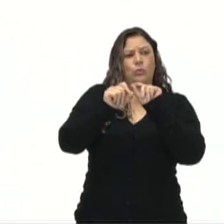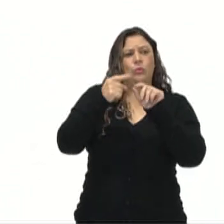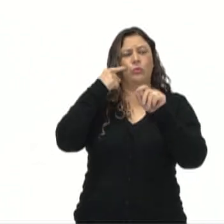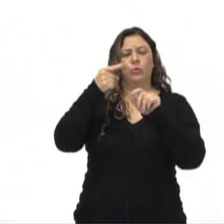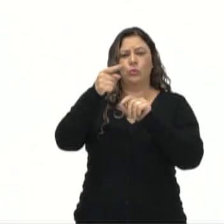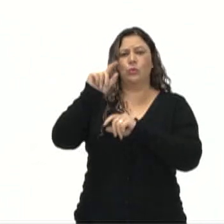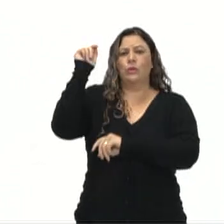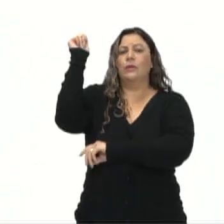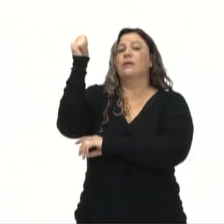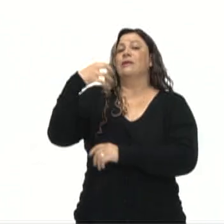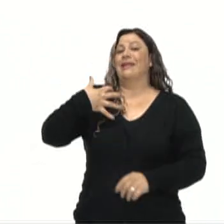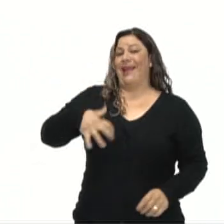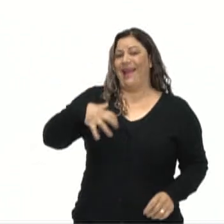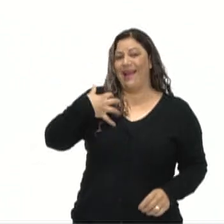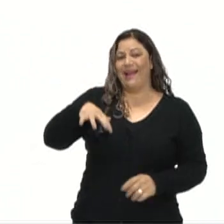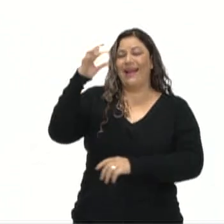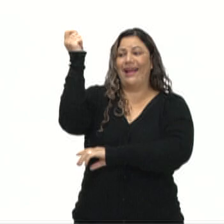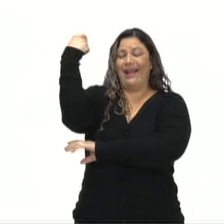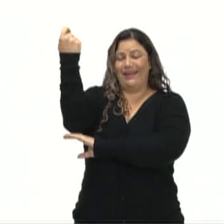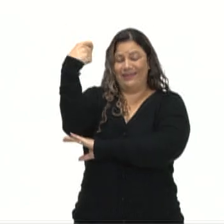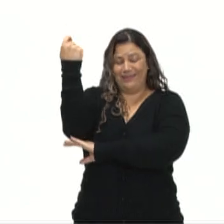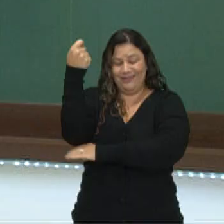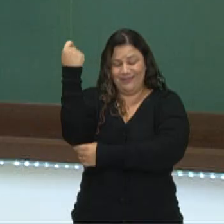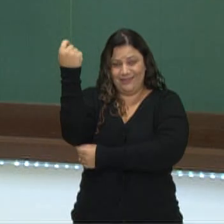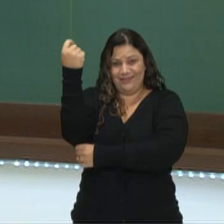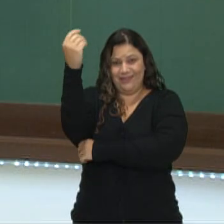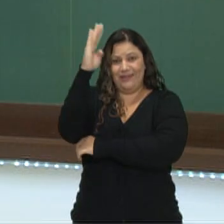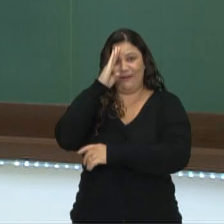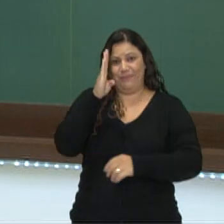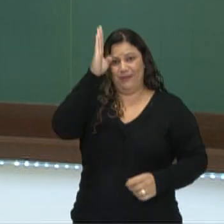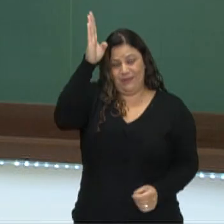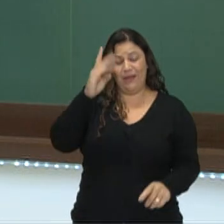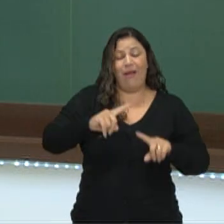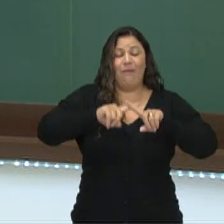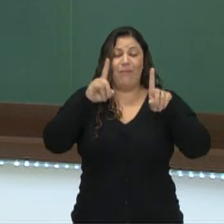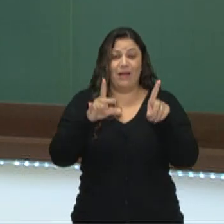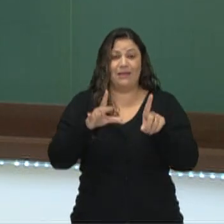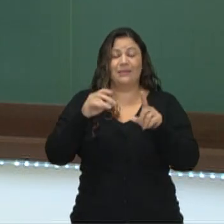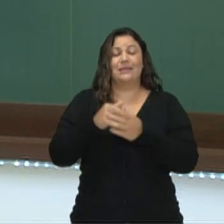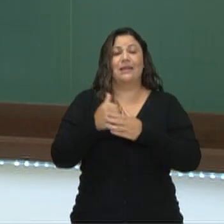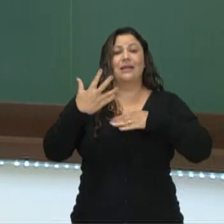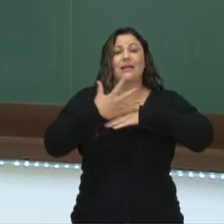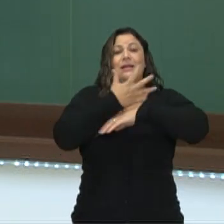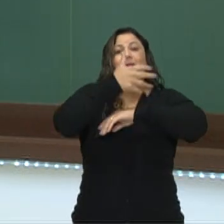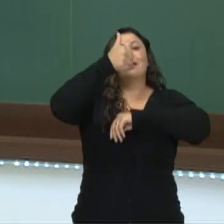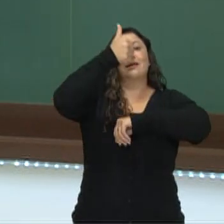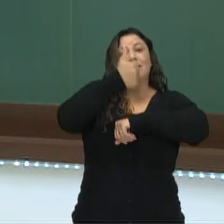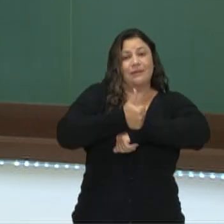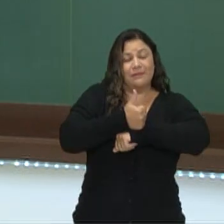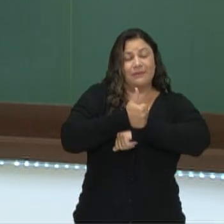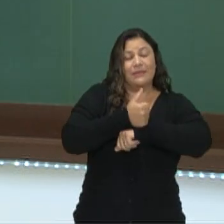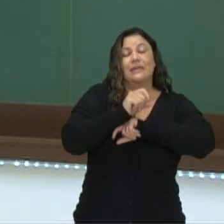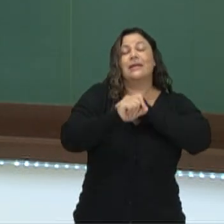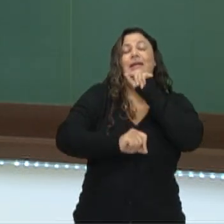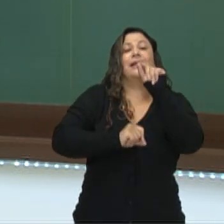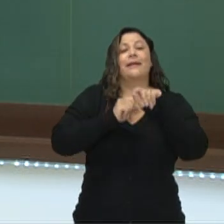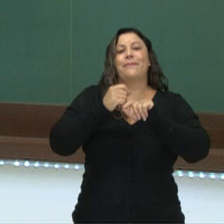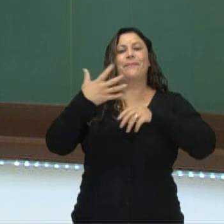a Argentina tem prioridade. Mas quem se apropriou desse território na época ali